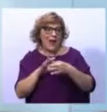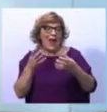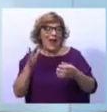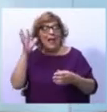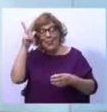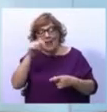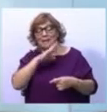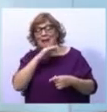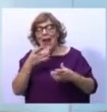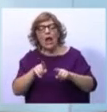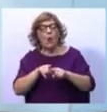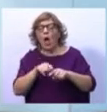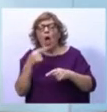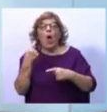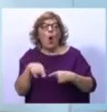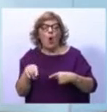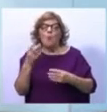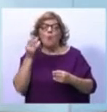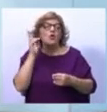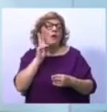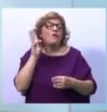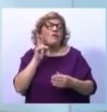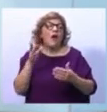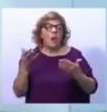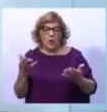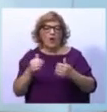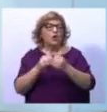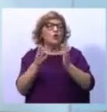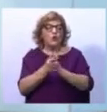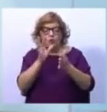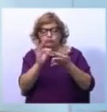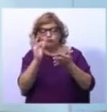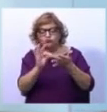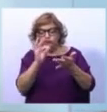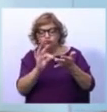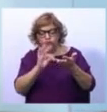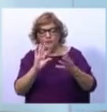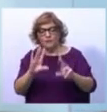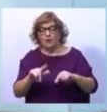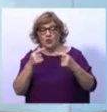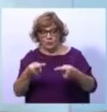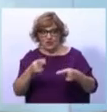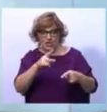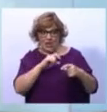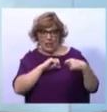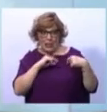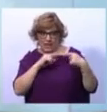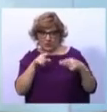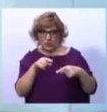leite materno é ouro, precisamente porque é muito valioso em todos os aspectos. Depois esse laço